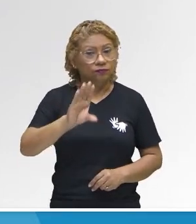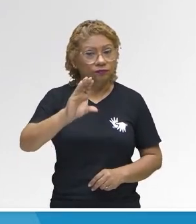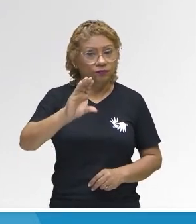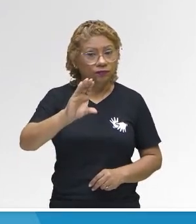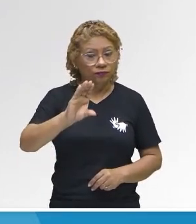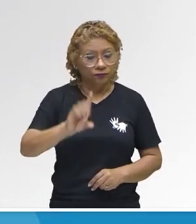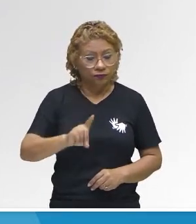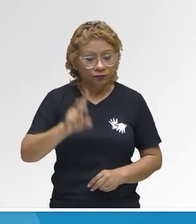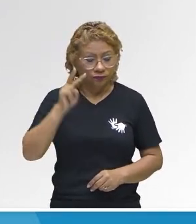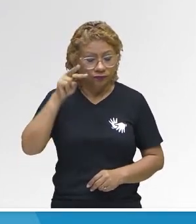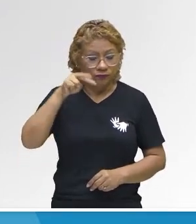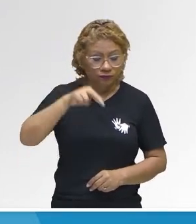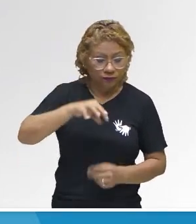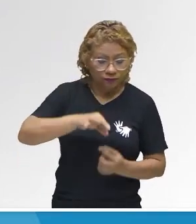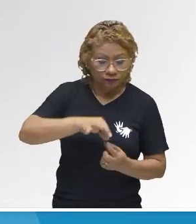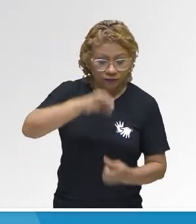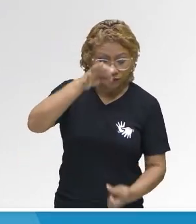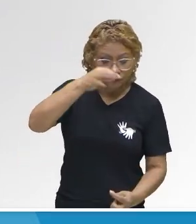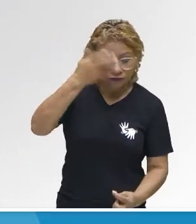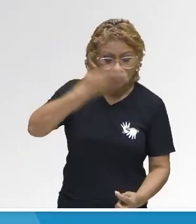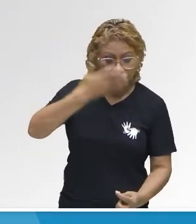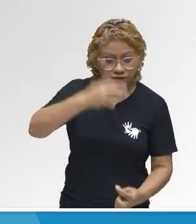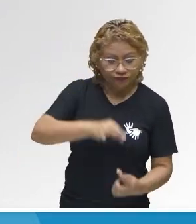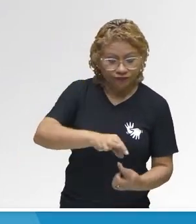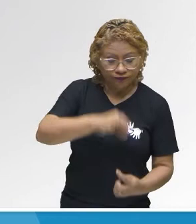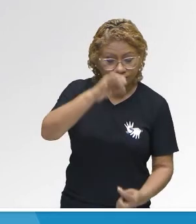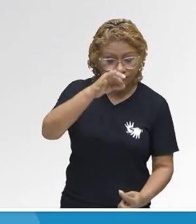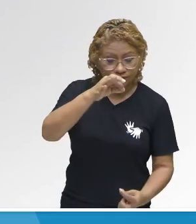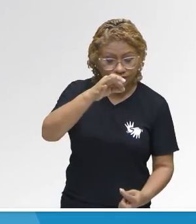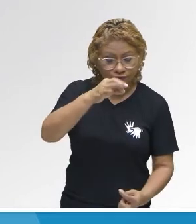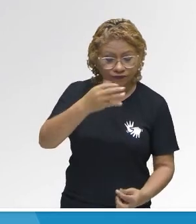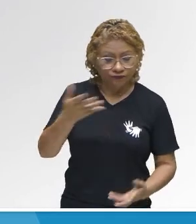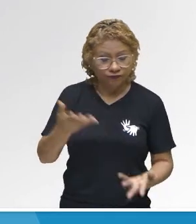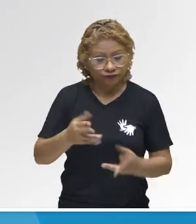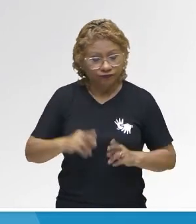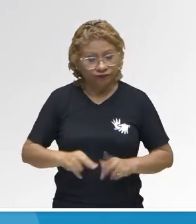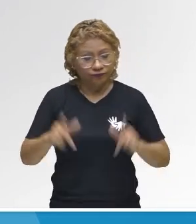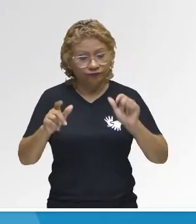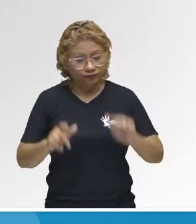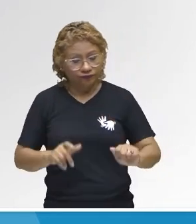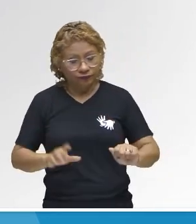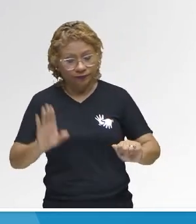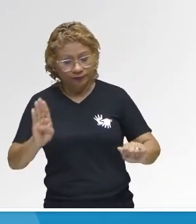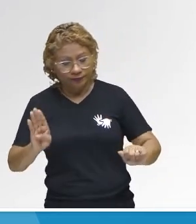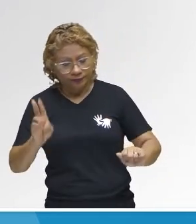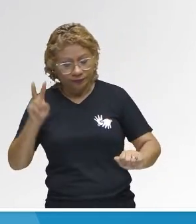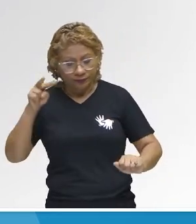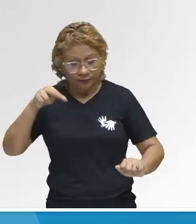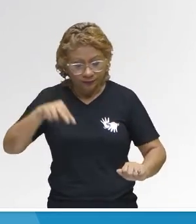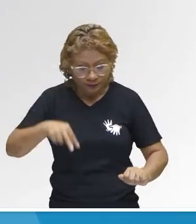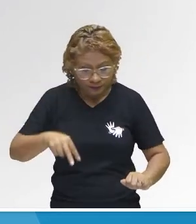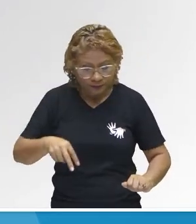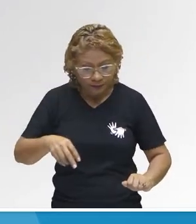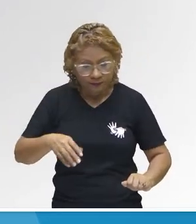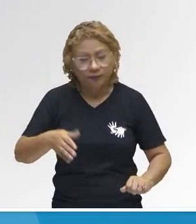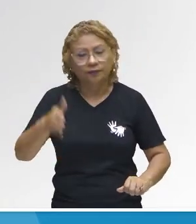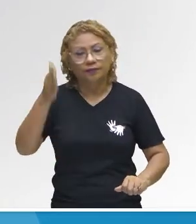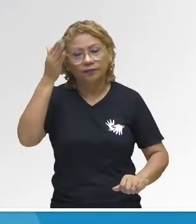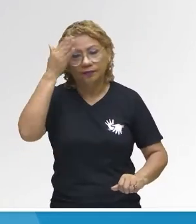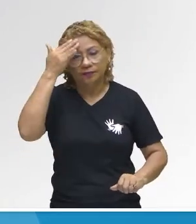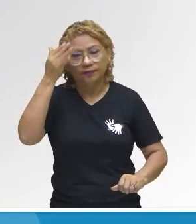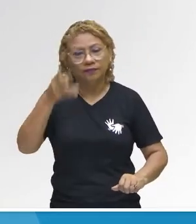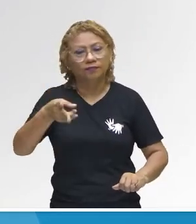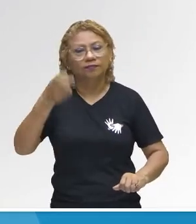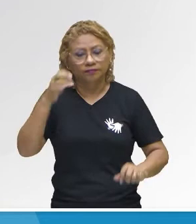segmento AB, se eu observar de cima para baixo, o que eu vou ver no chão? Exatamente essa representação aqui,